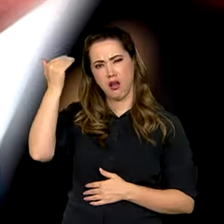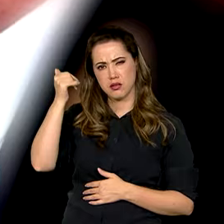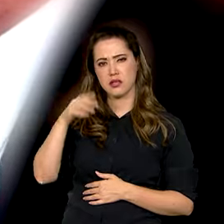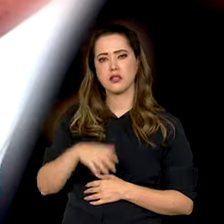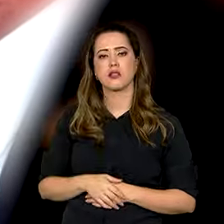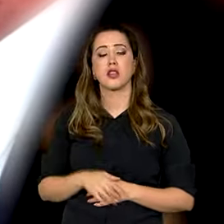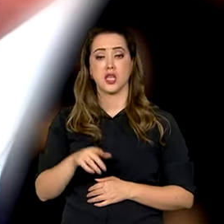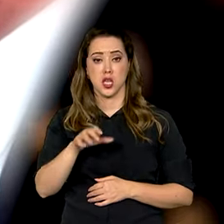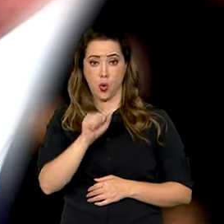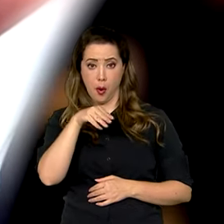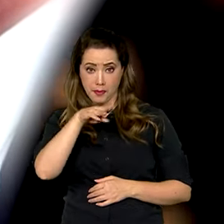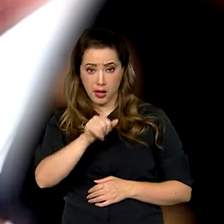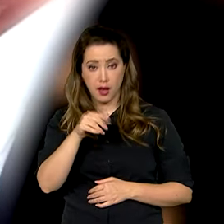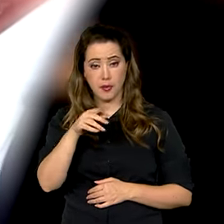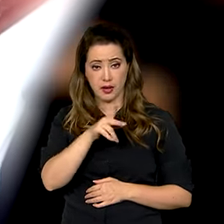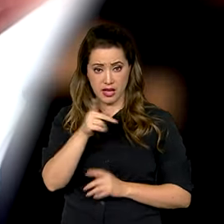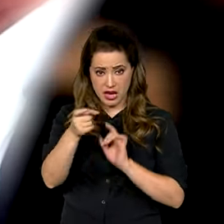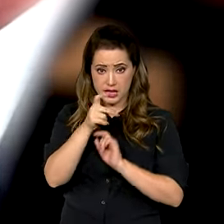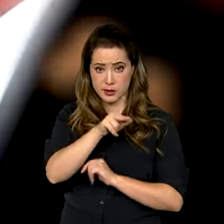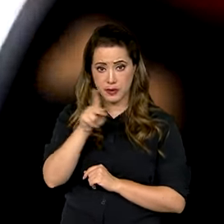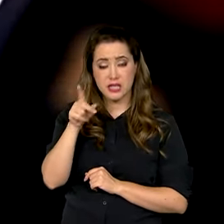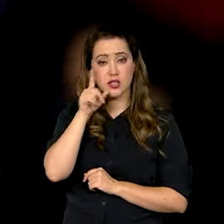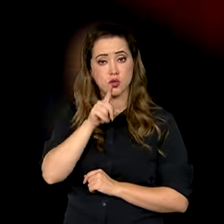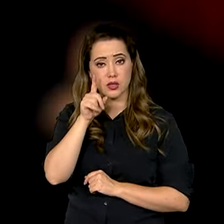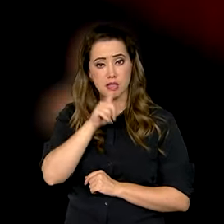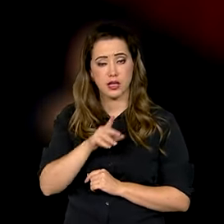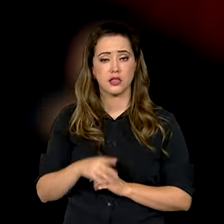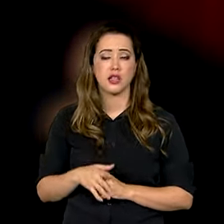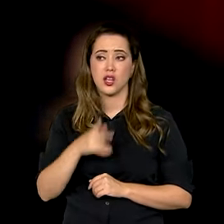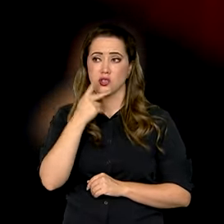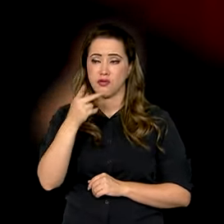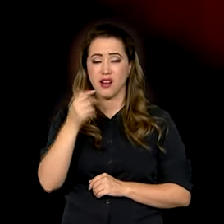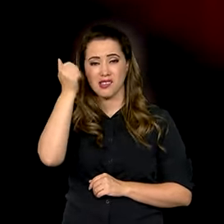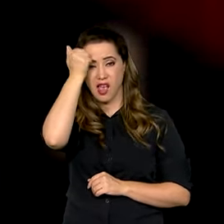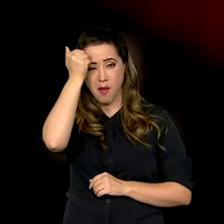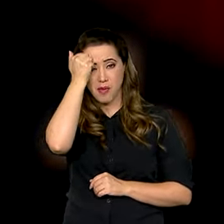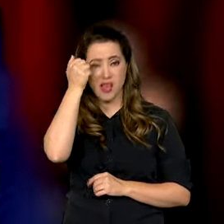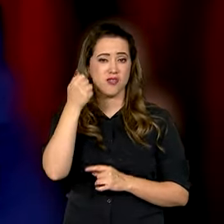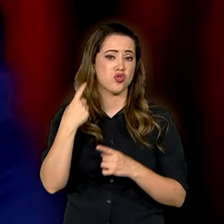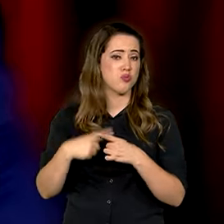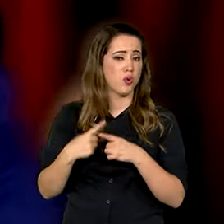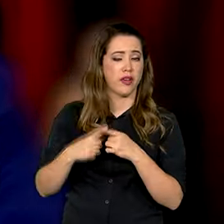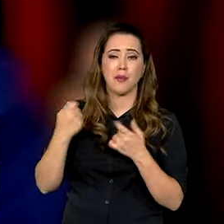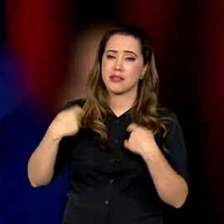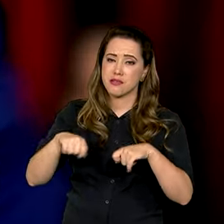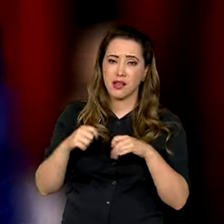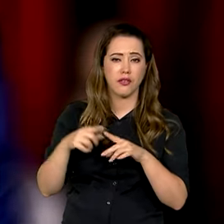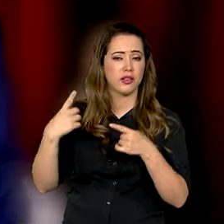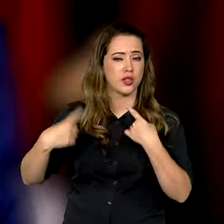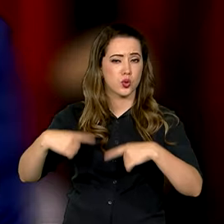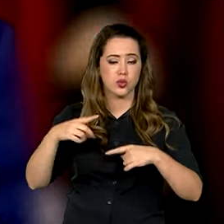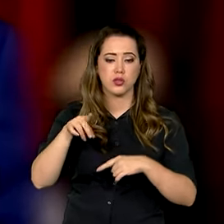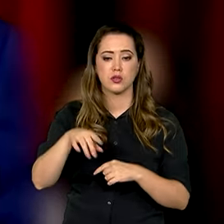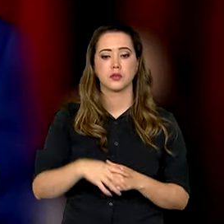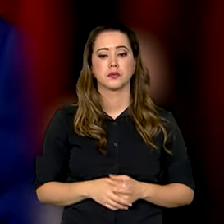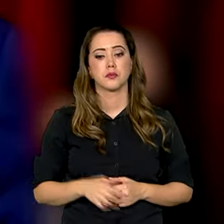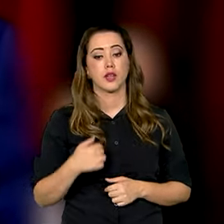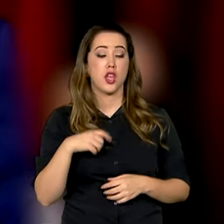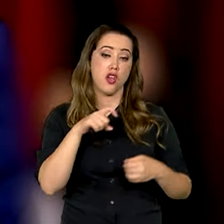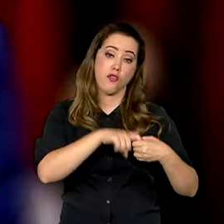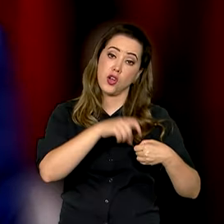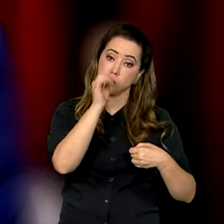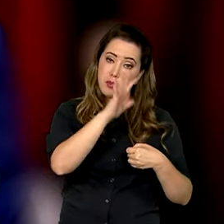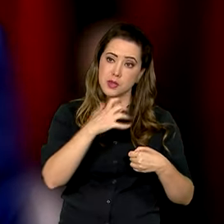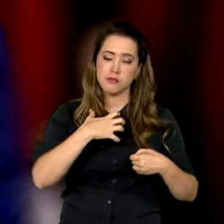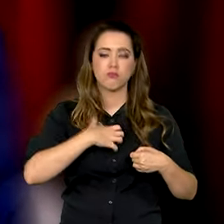de não ter avançado nesse debate, ele usou a expressão corrosivo para a democracia. Eu voto muito convencido, depois